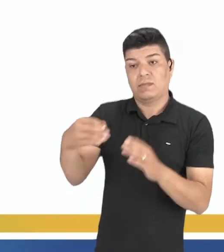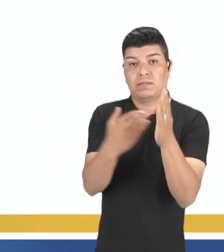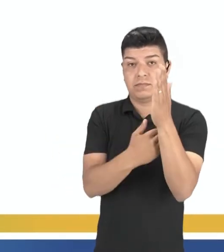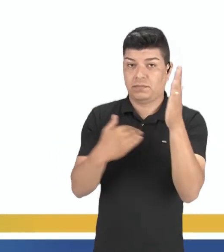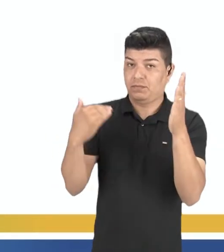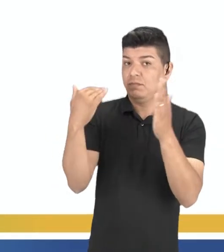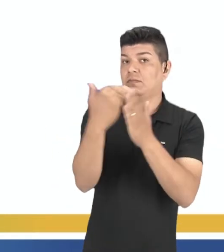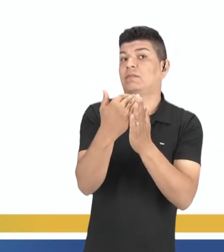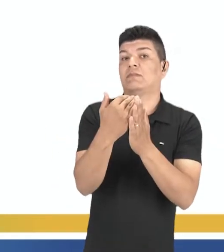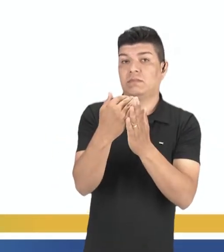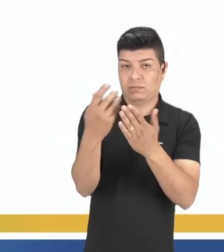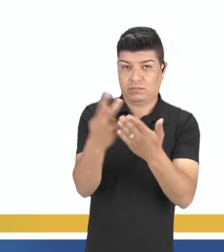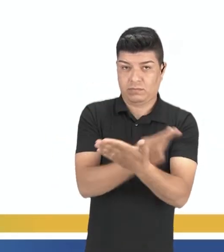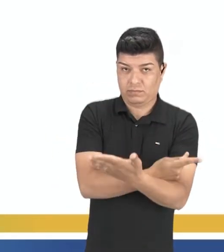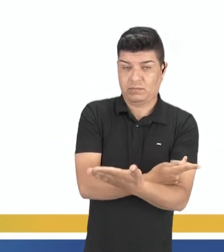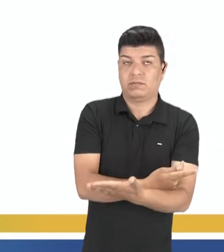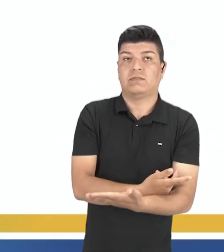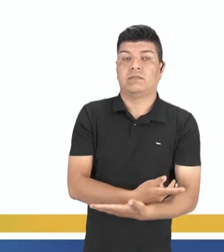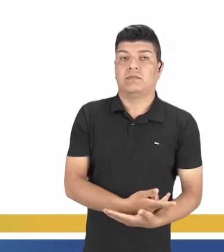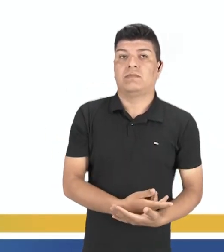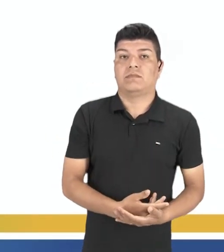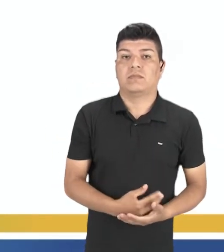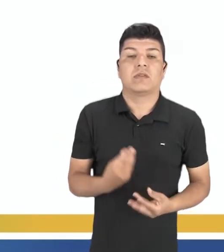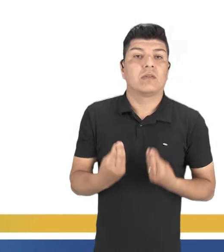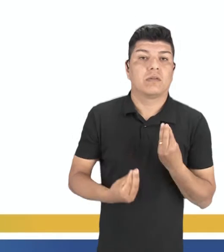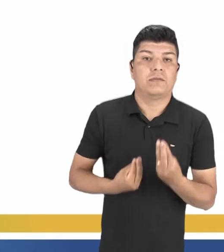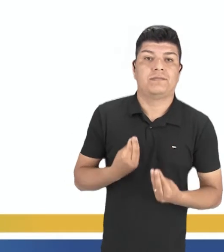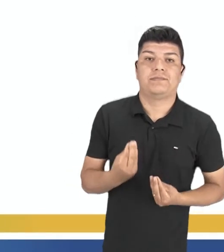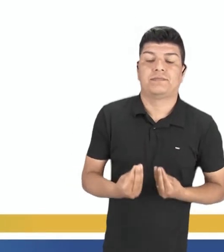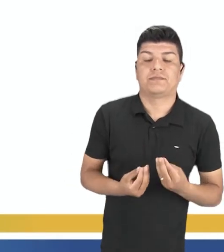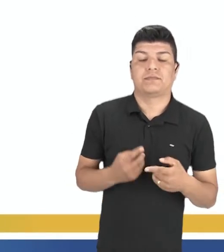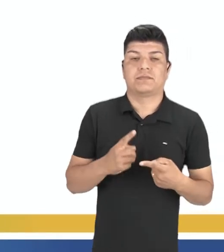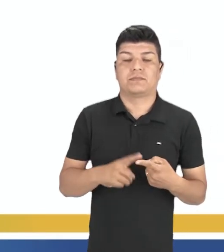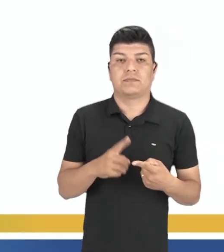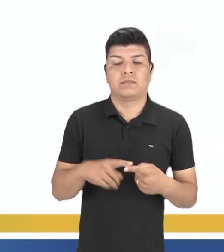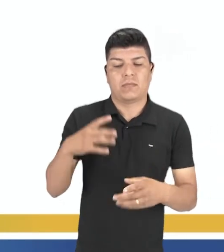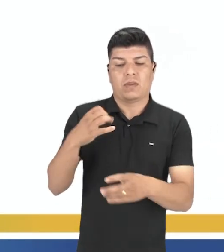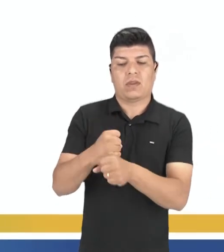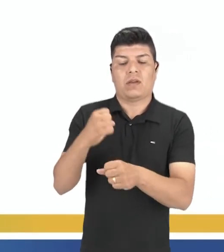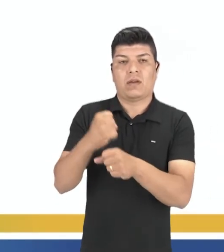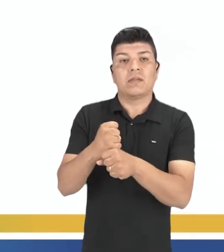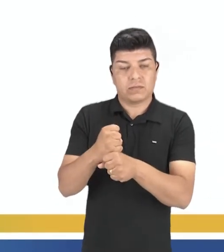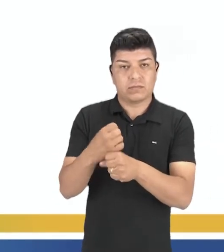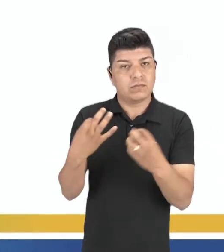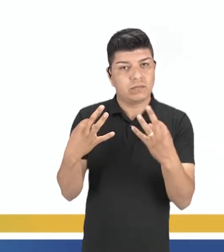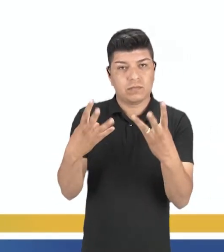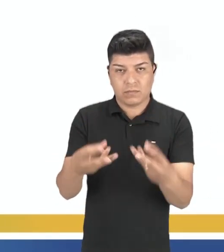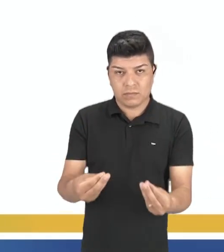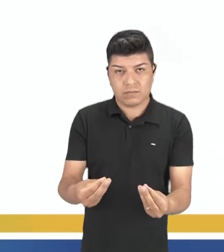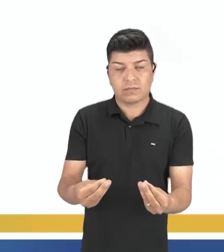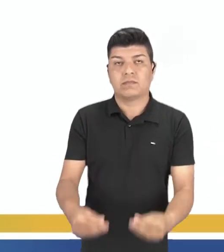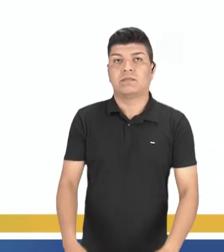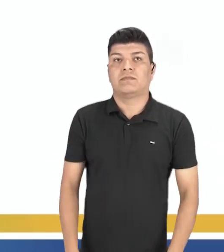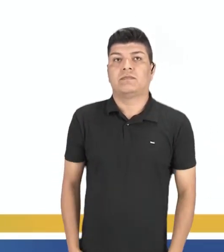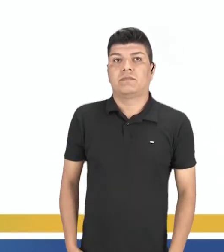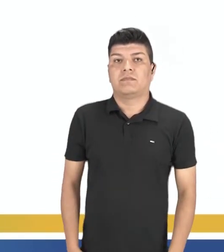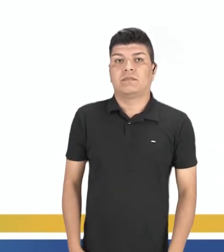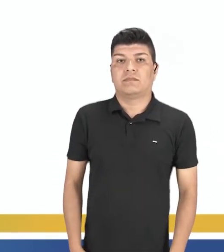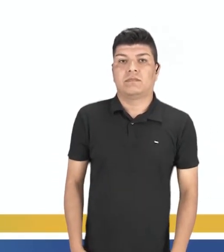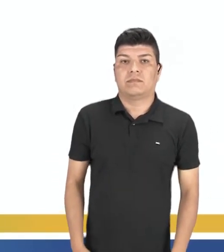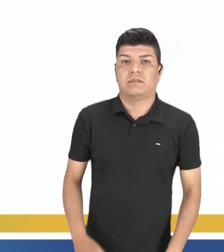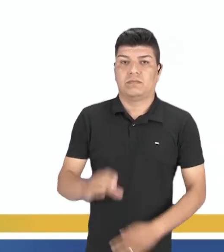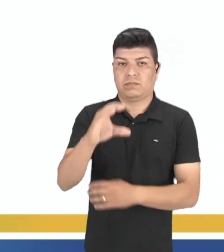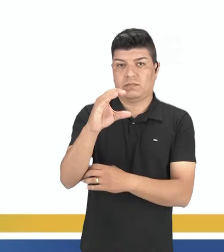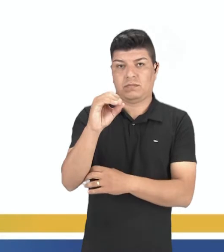aumentam disso acontecer. Como elas aumentam? Por quê? Porque eu vou ter a somatória disso. Né? Então, a somatória de